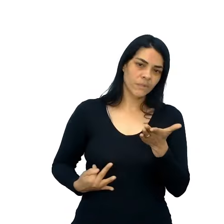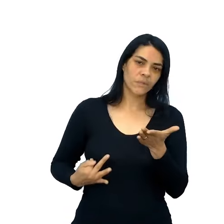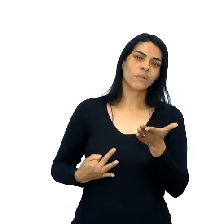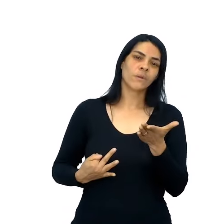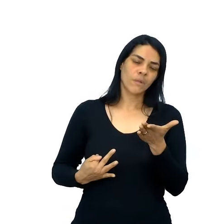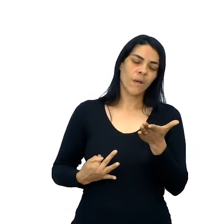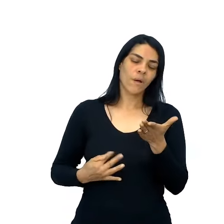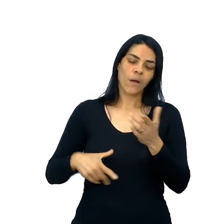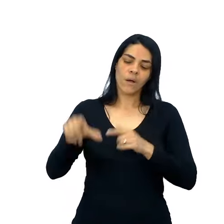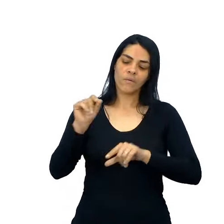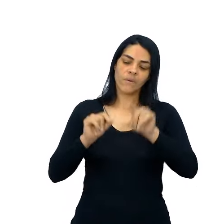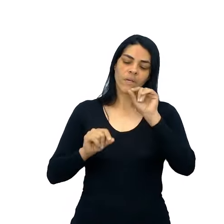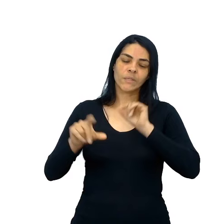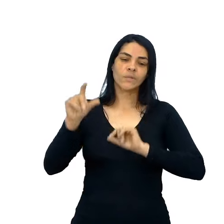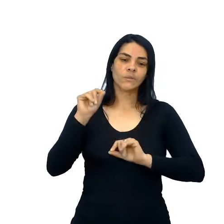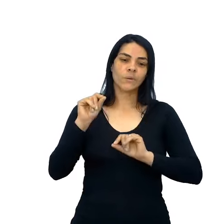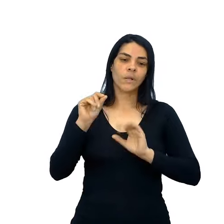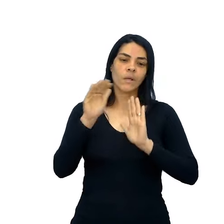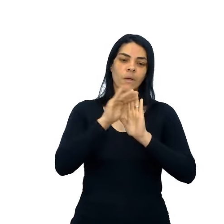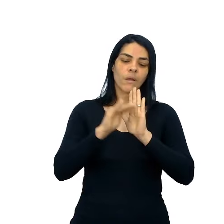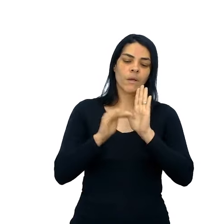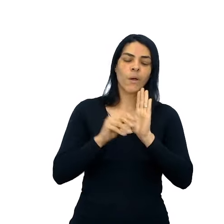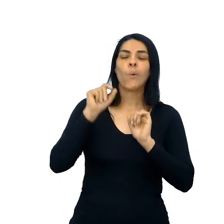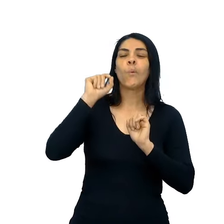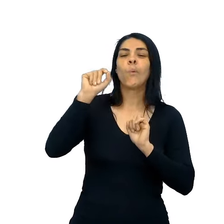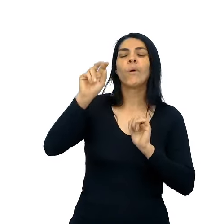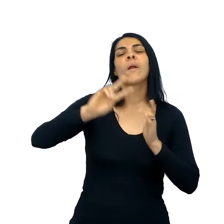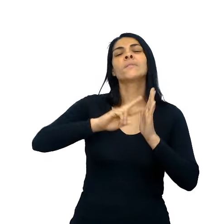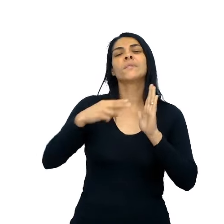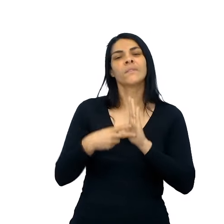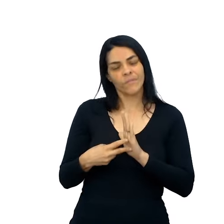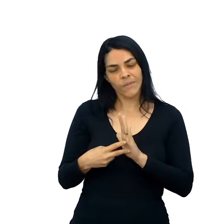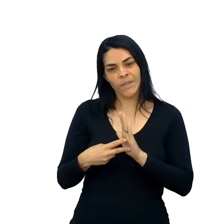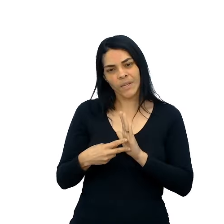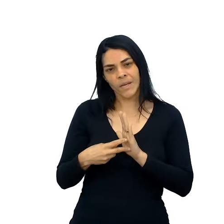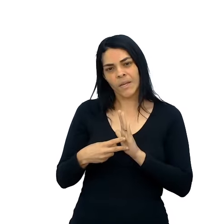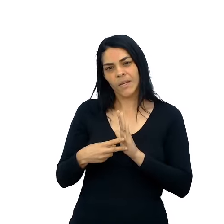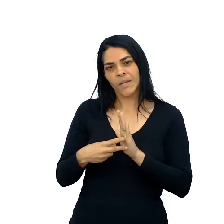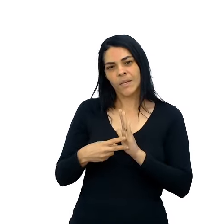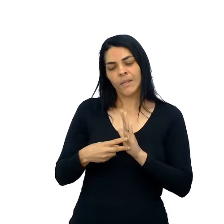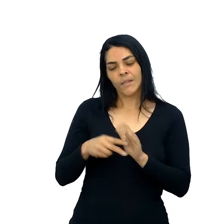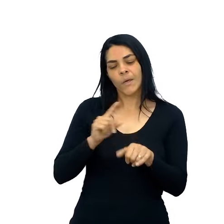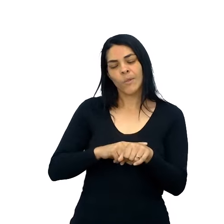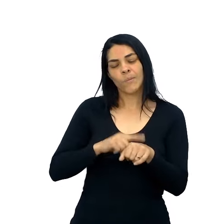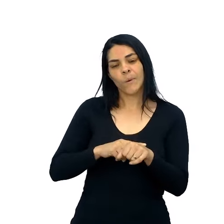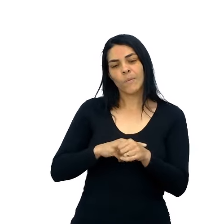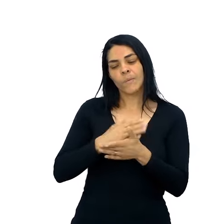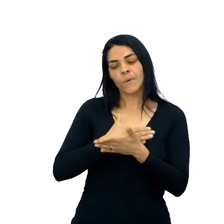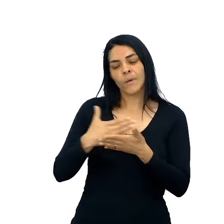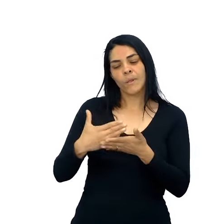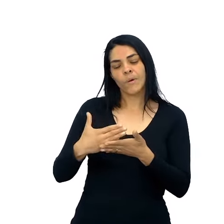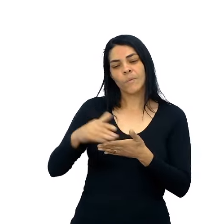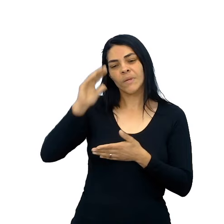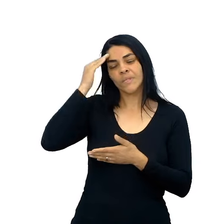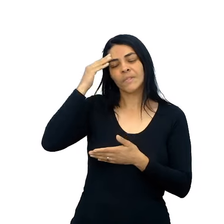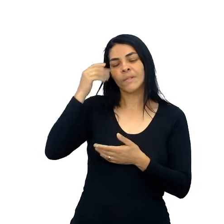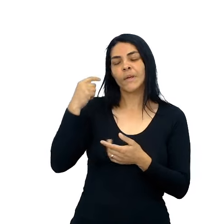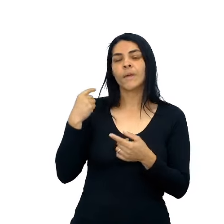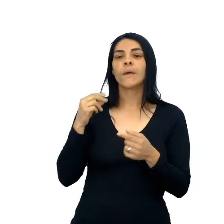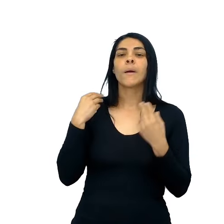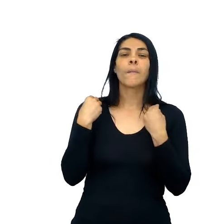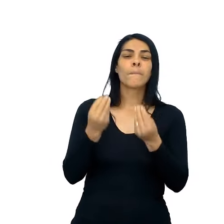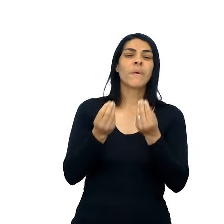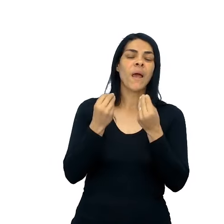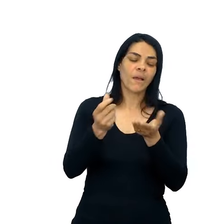selecionar os conteúdos, o que ele quer dizer. A partir do momento em que ele entende que ele está escrevendo esse texto, para quem ele